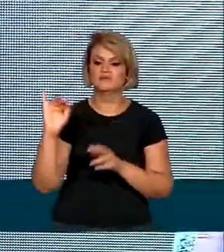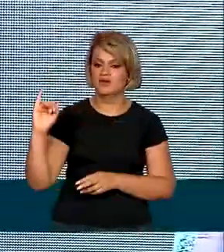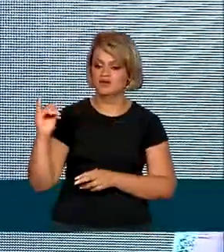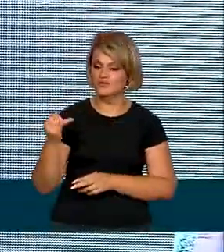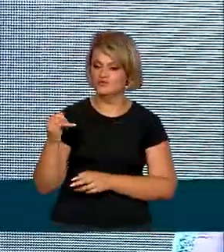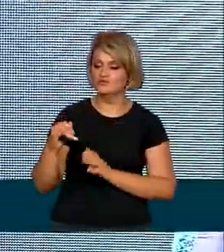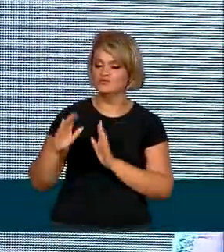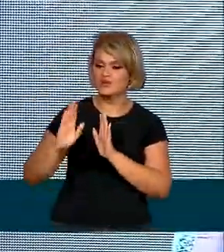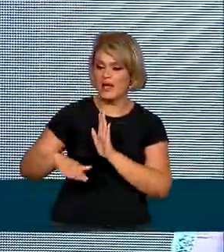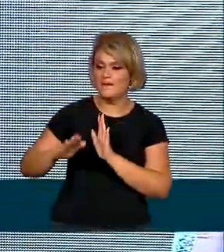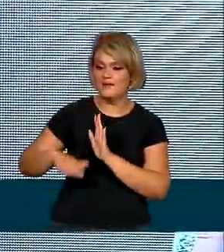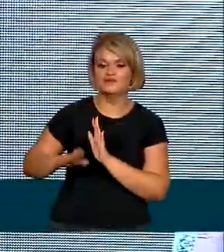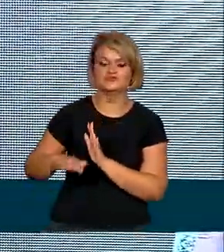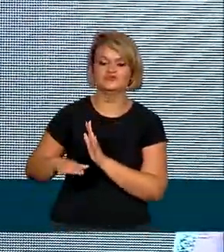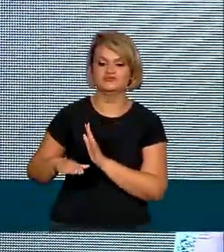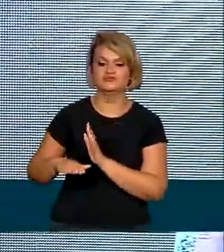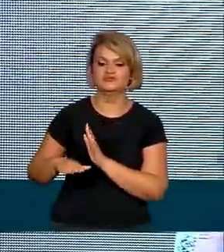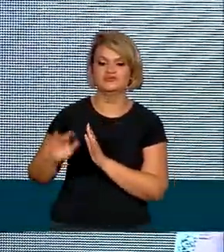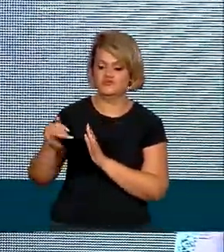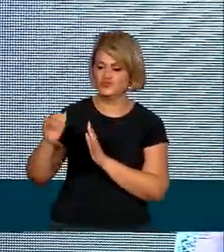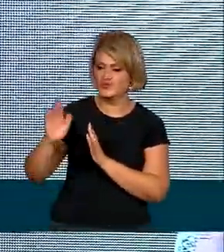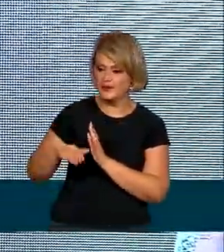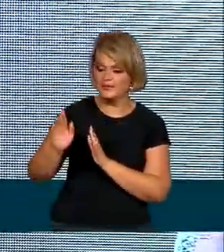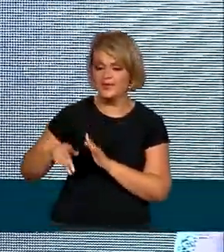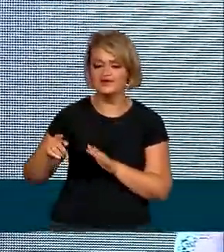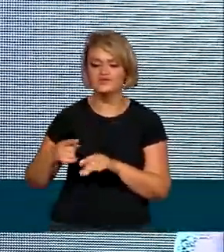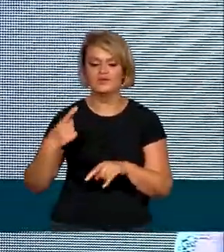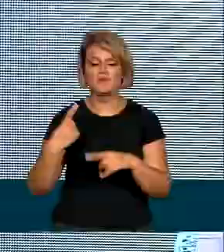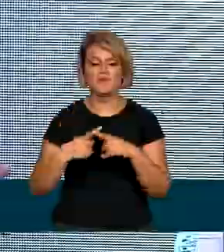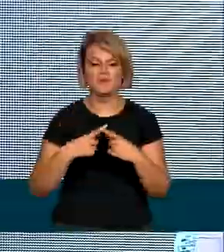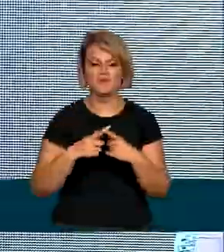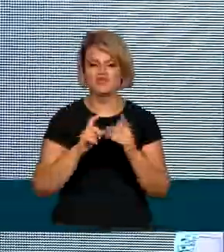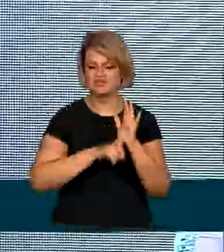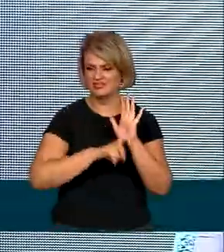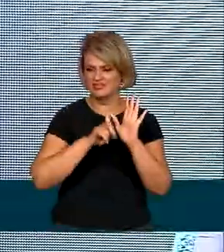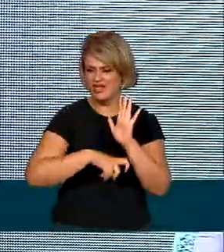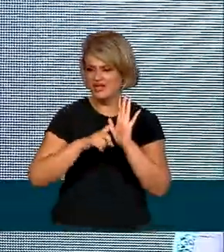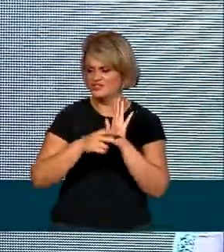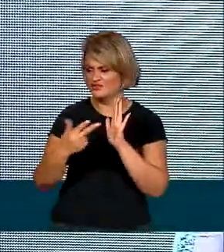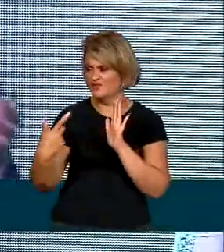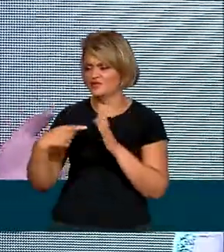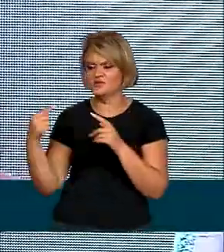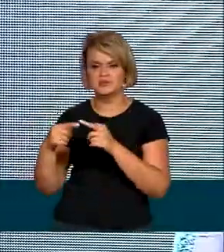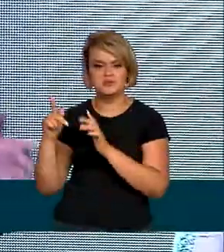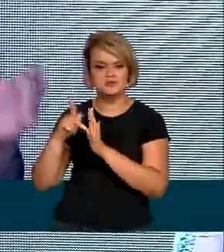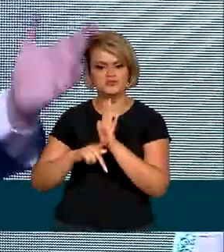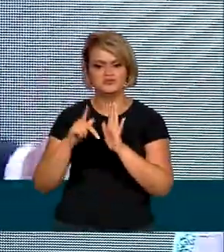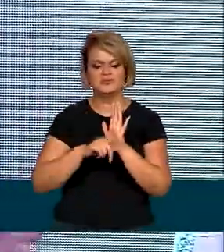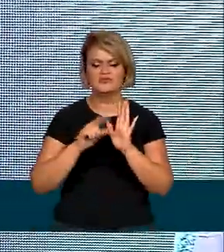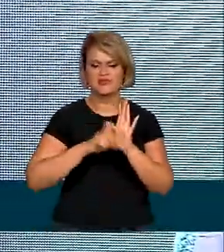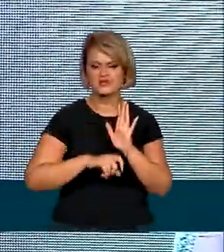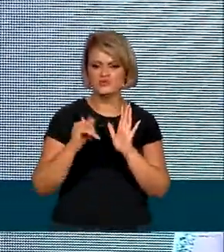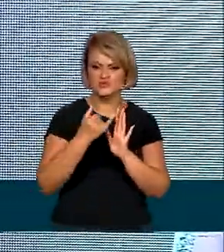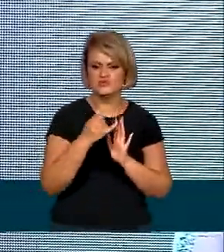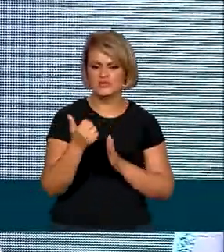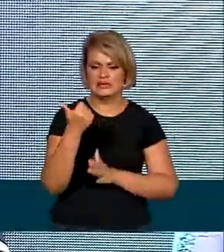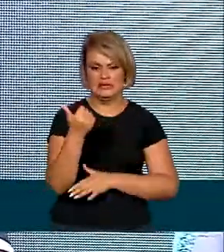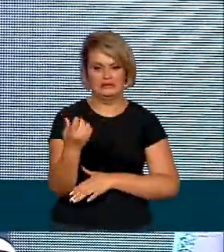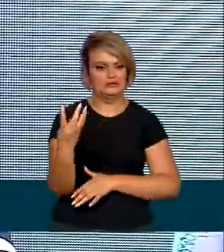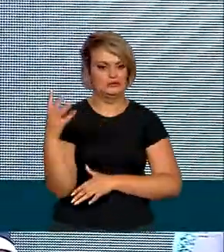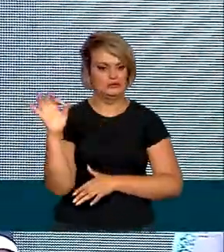juros venham a cair em nosso país porque garantir taxa interna de retorno para projetos com uma taxa de juros de quase